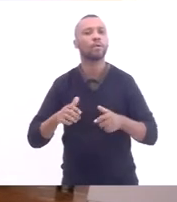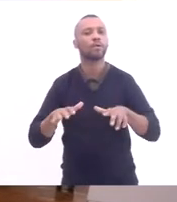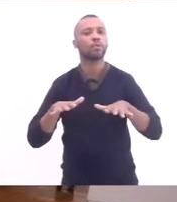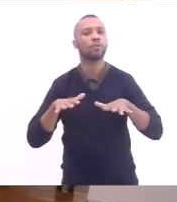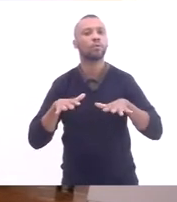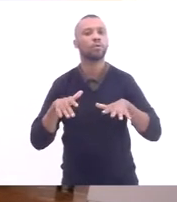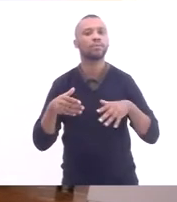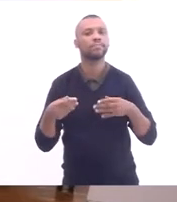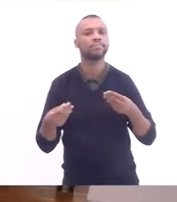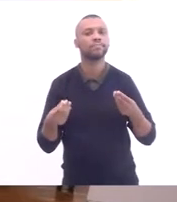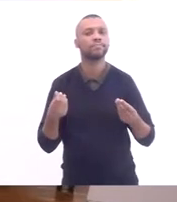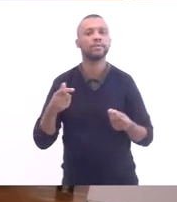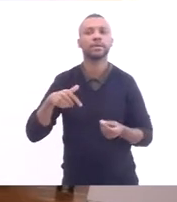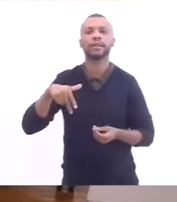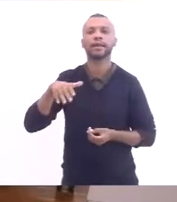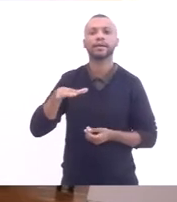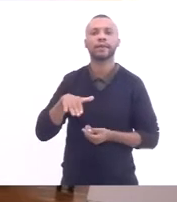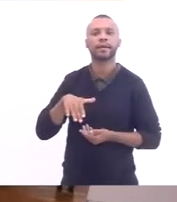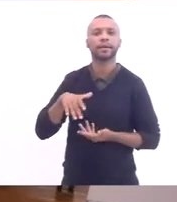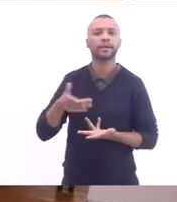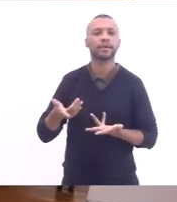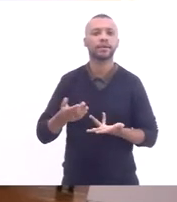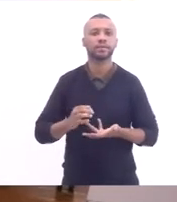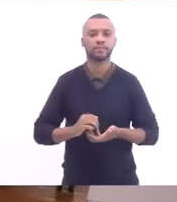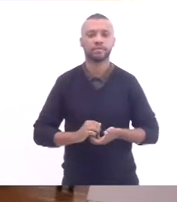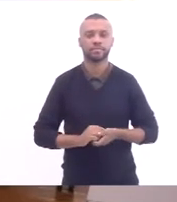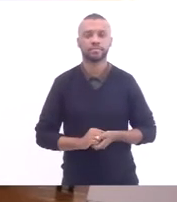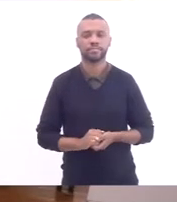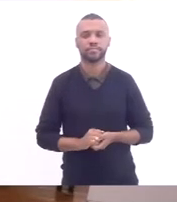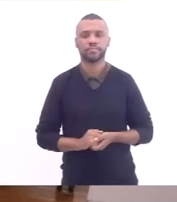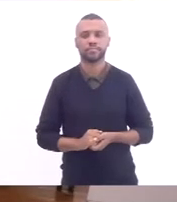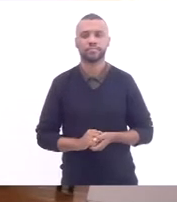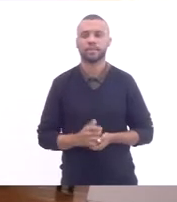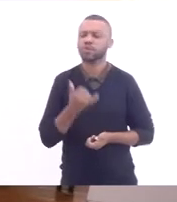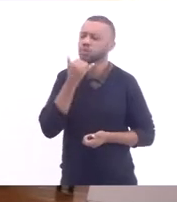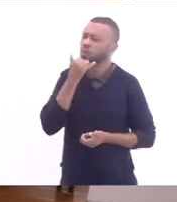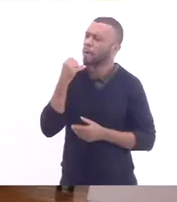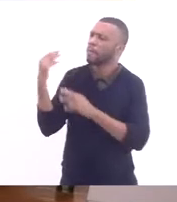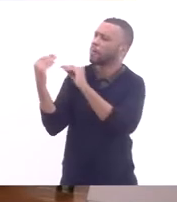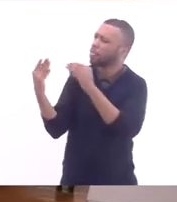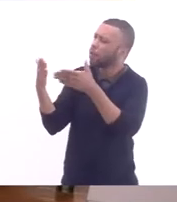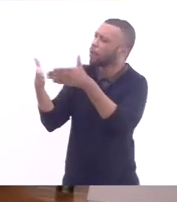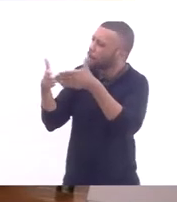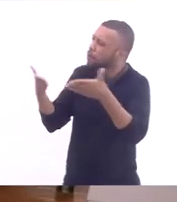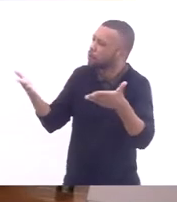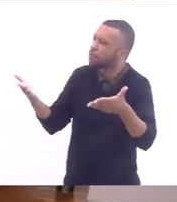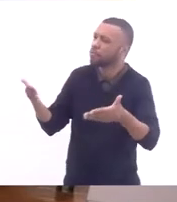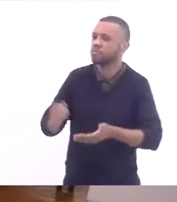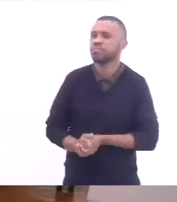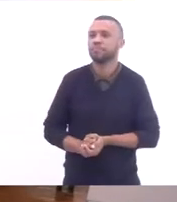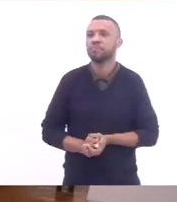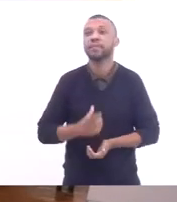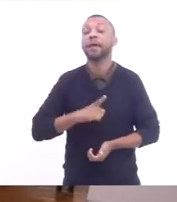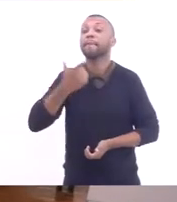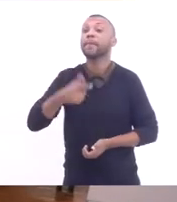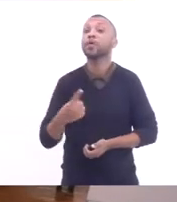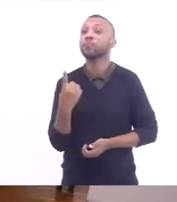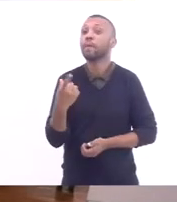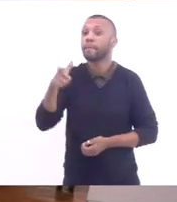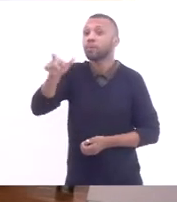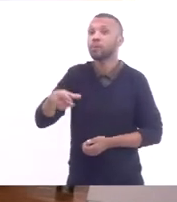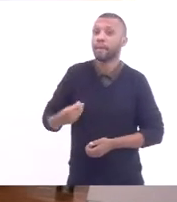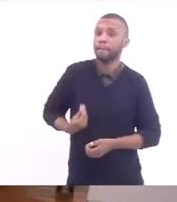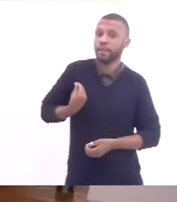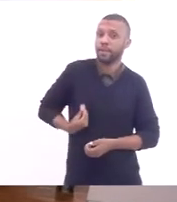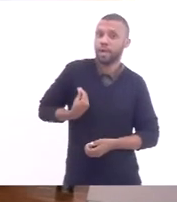Por favor, Tem mais uma pessoa aqui presente.